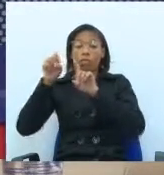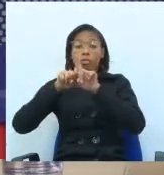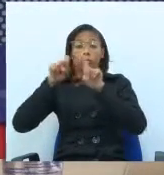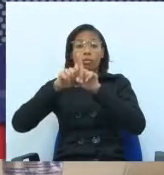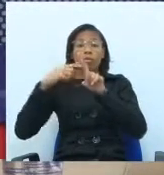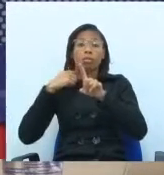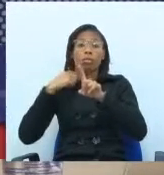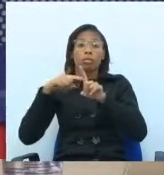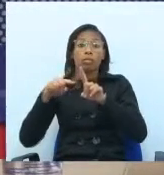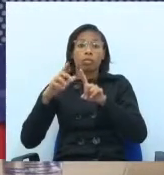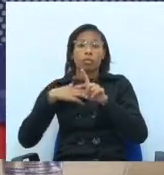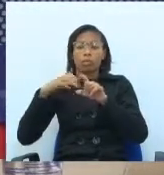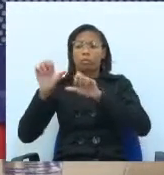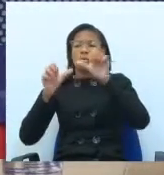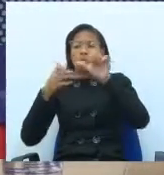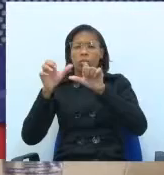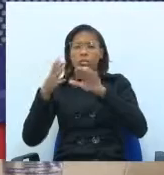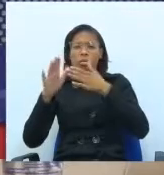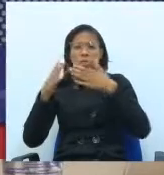de